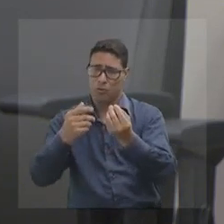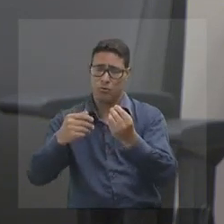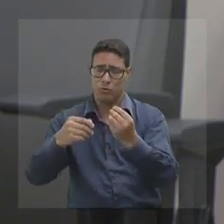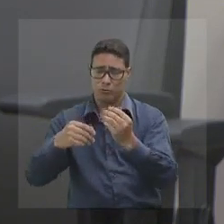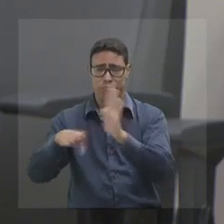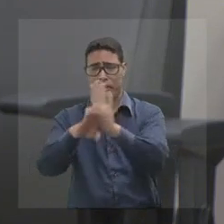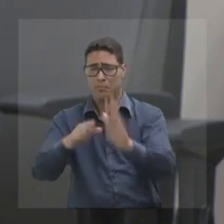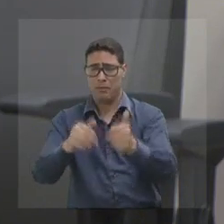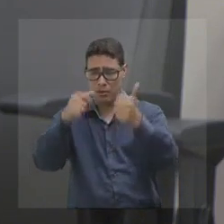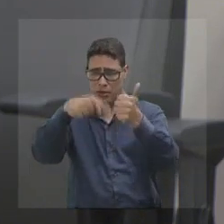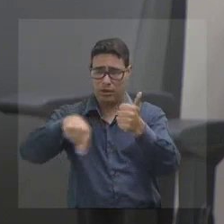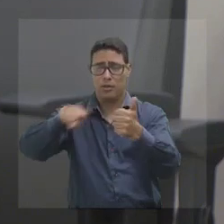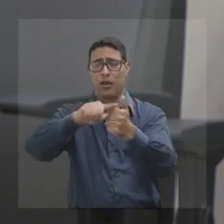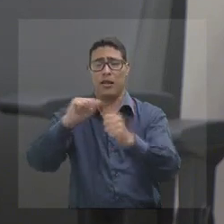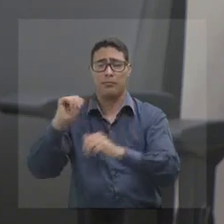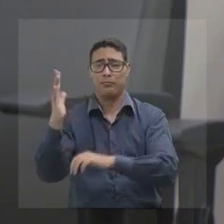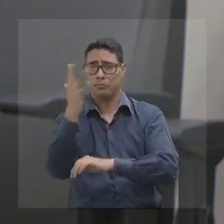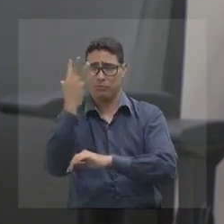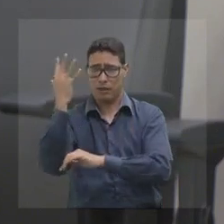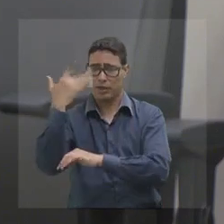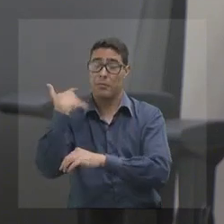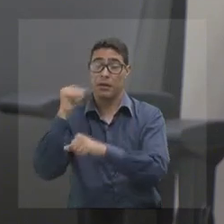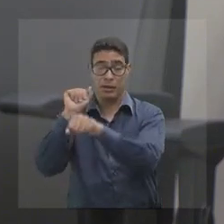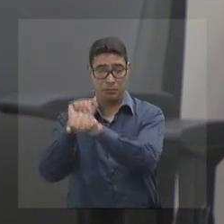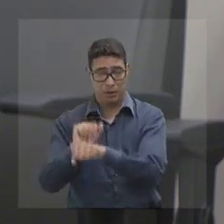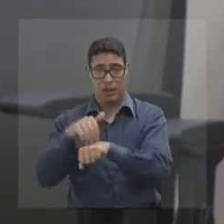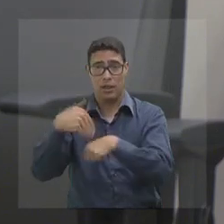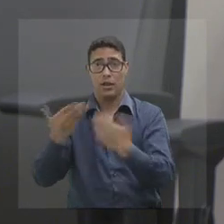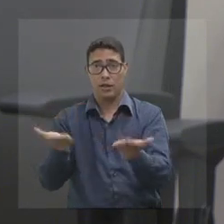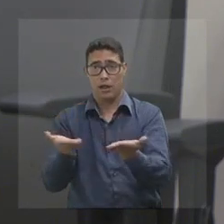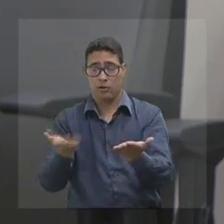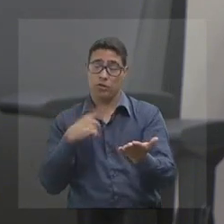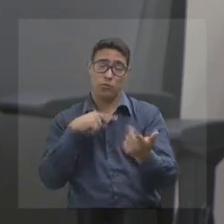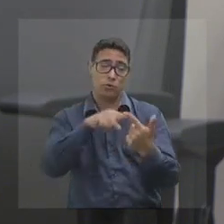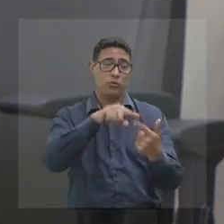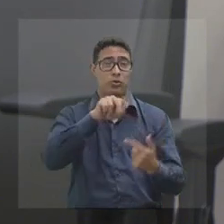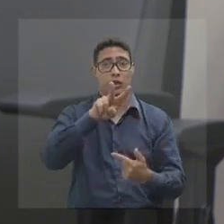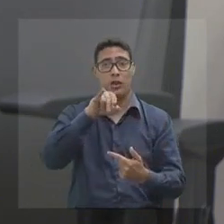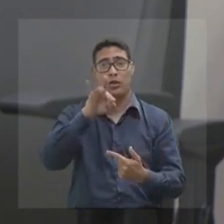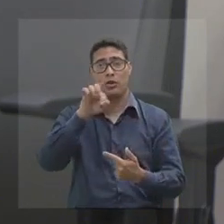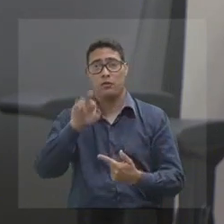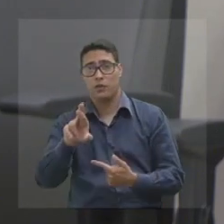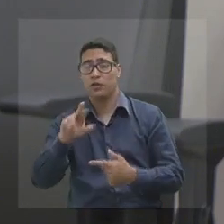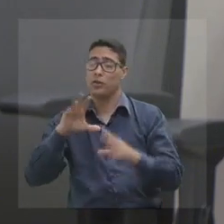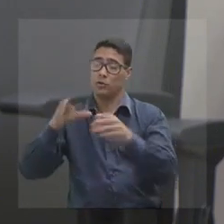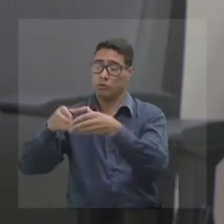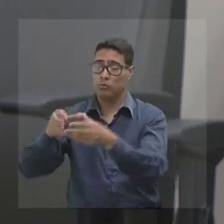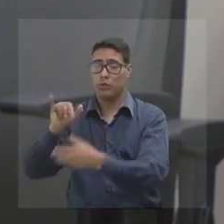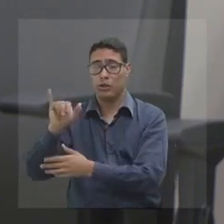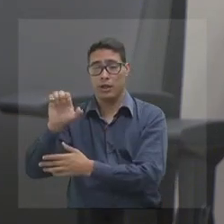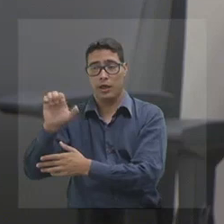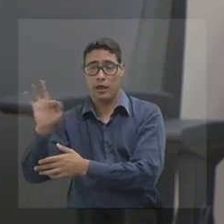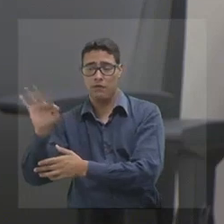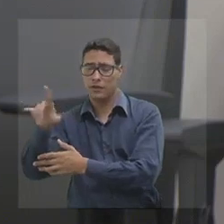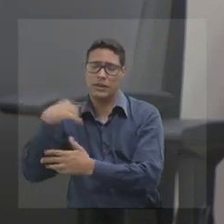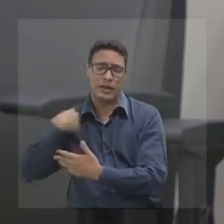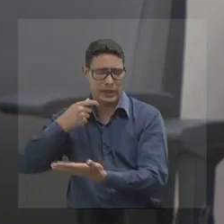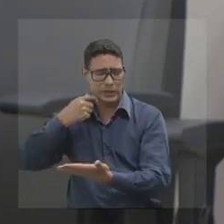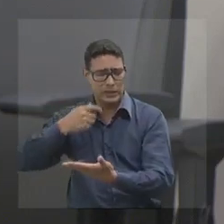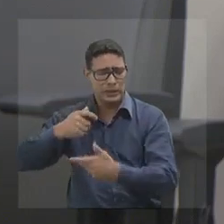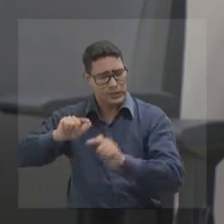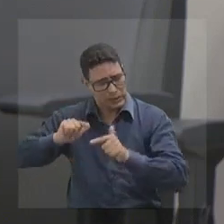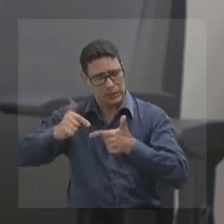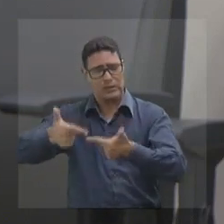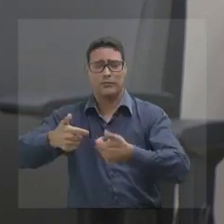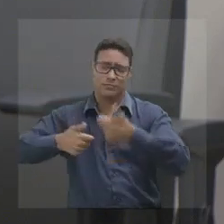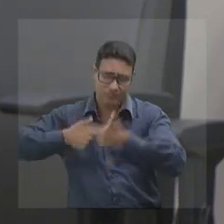parados por causa disso a nossa equipe tanto Vitor Salum quanto a equipe do IF tem se debruçado em como tratar